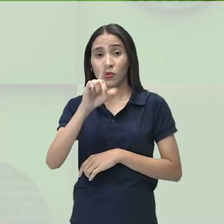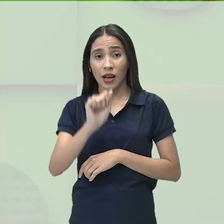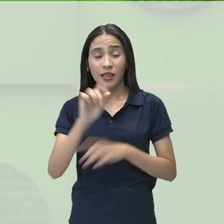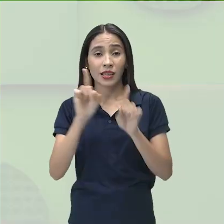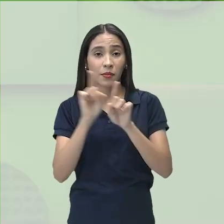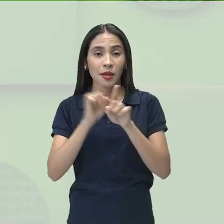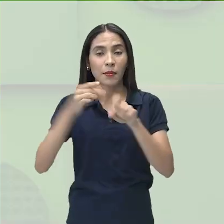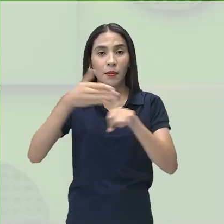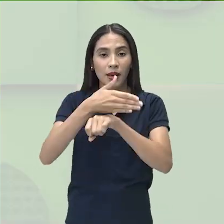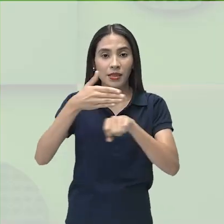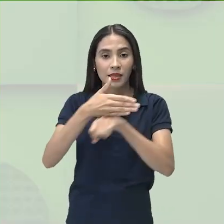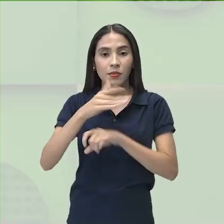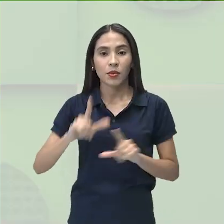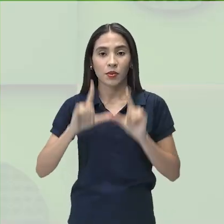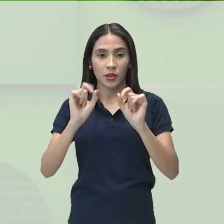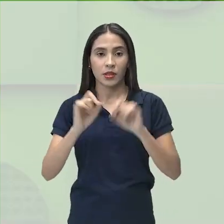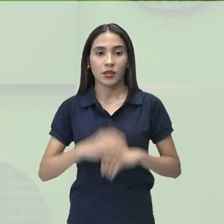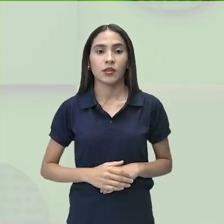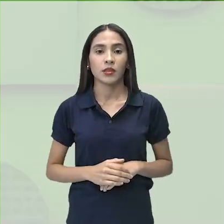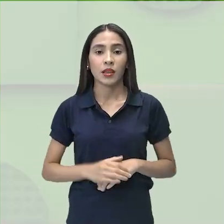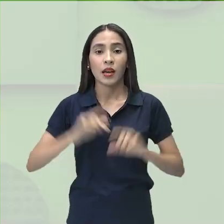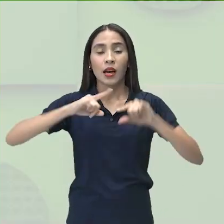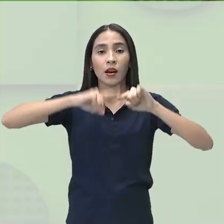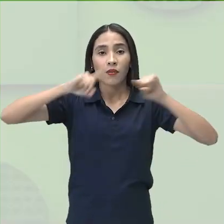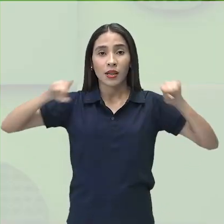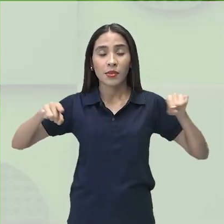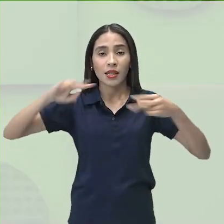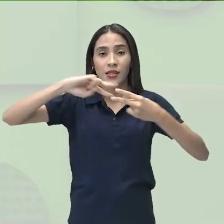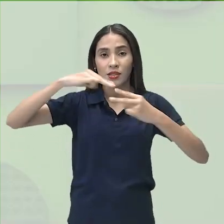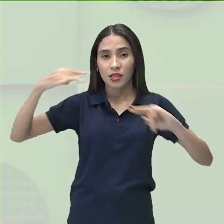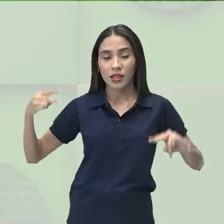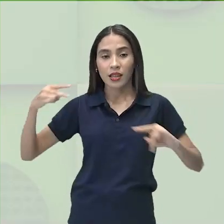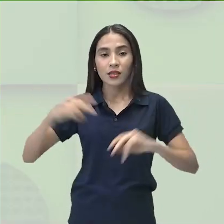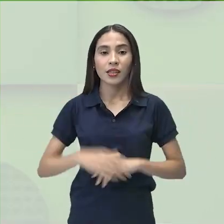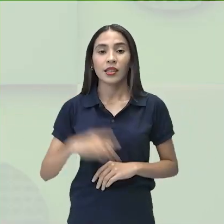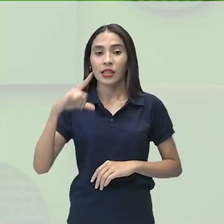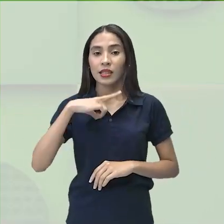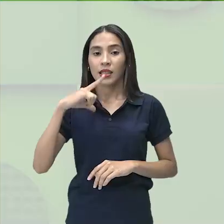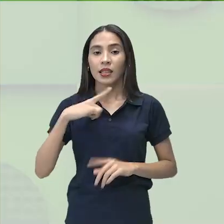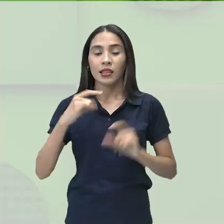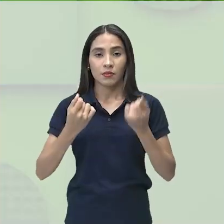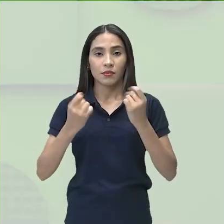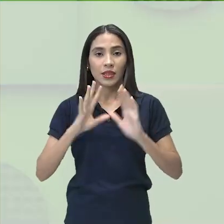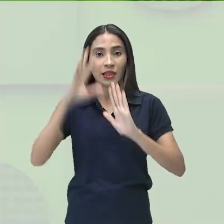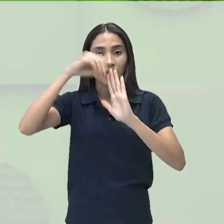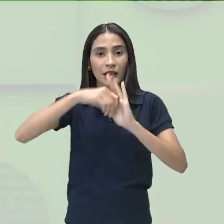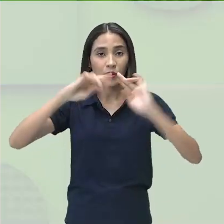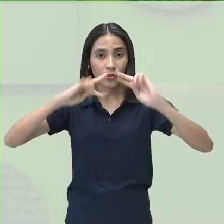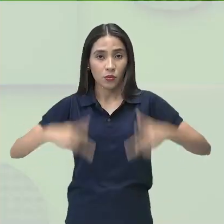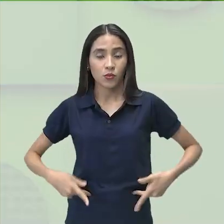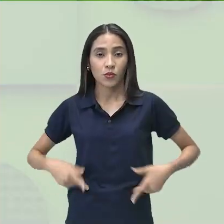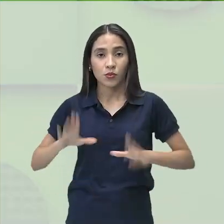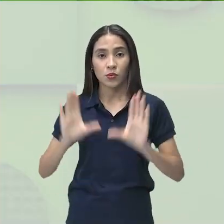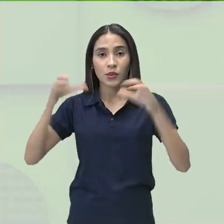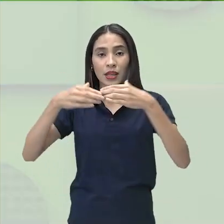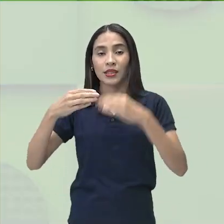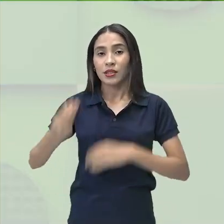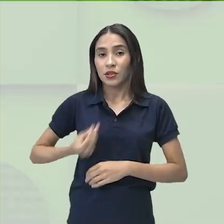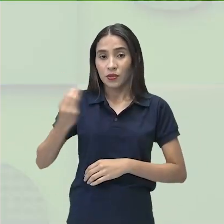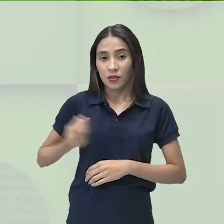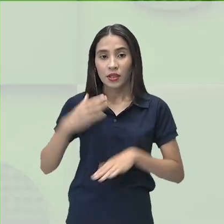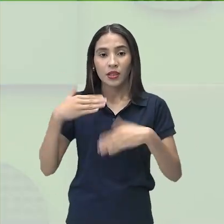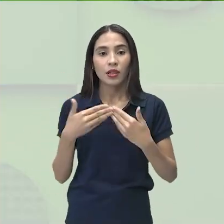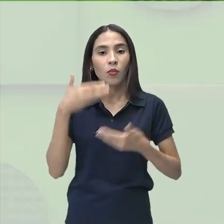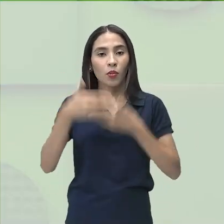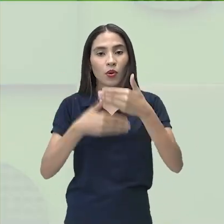ali da questão da variabilidade genética presente dentro dos seres vivos. Então, a meiose é um processo de